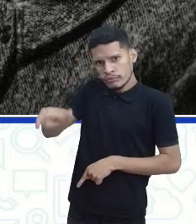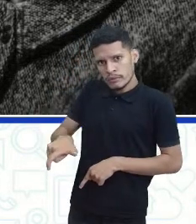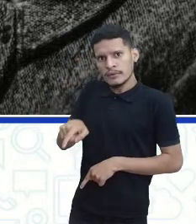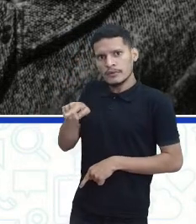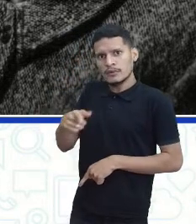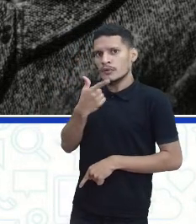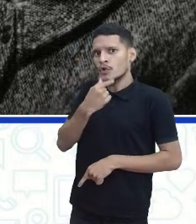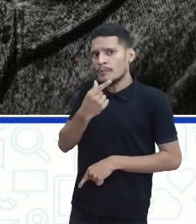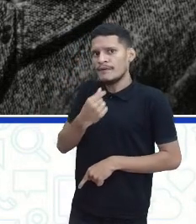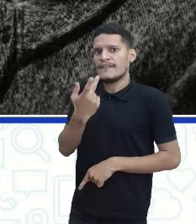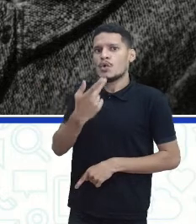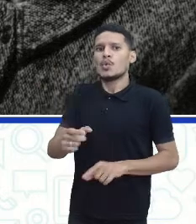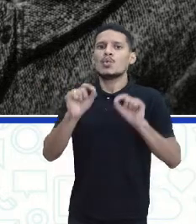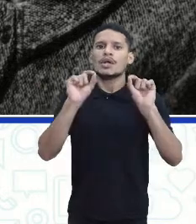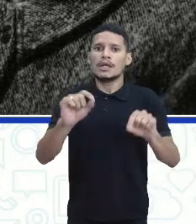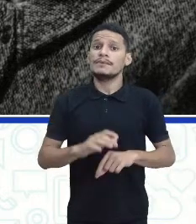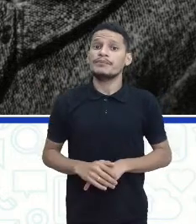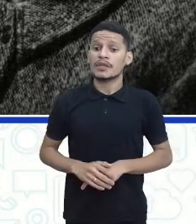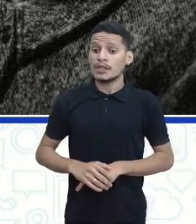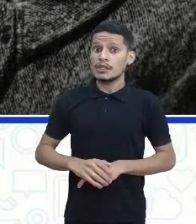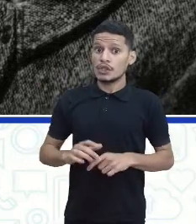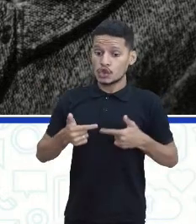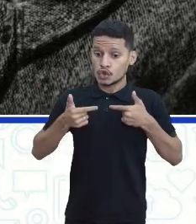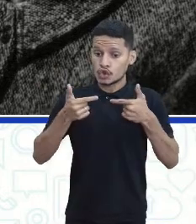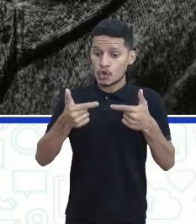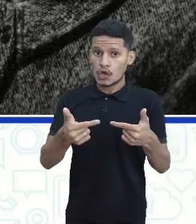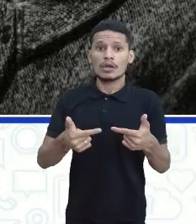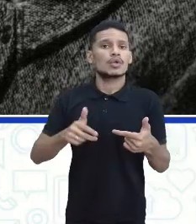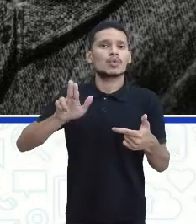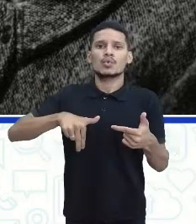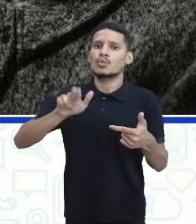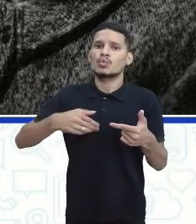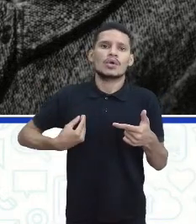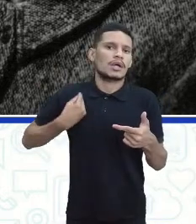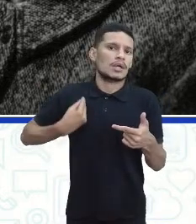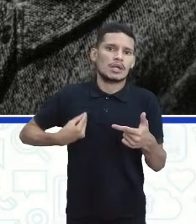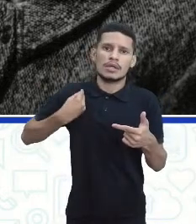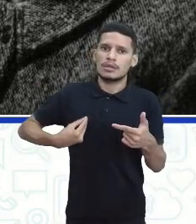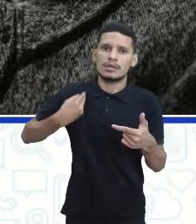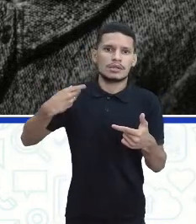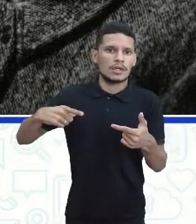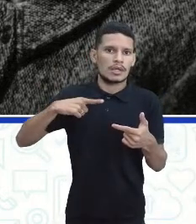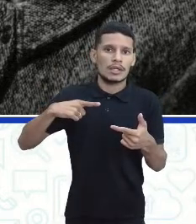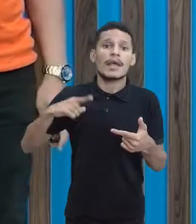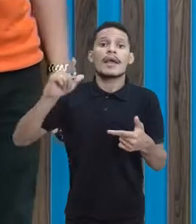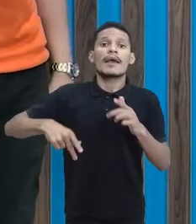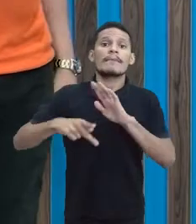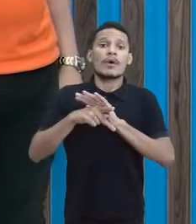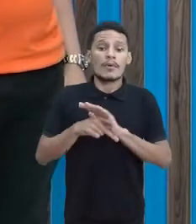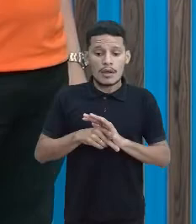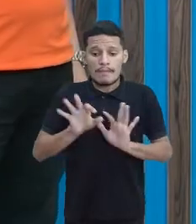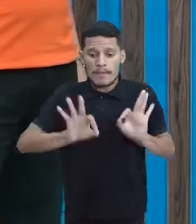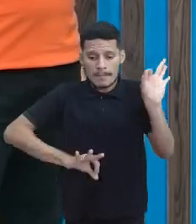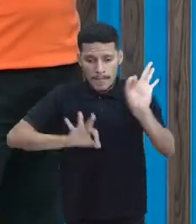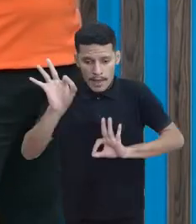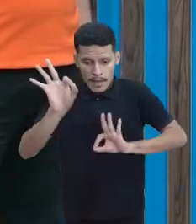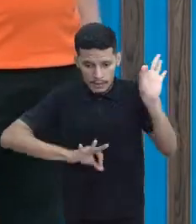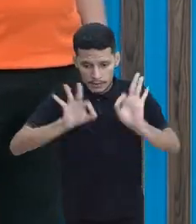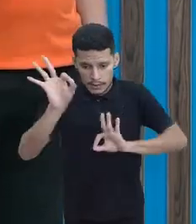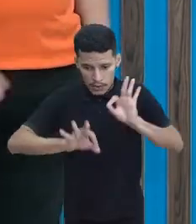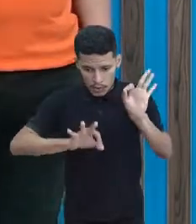aqui disse que a sorte nunca existe. Existe a preparação,